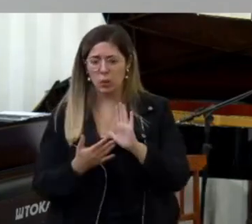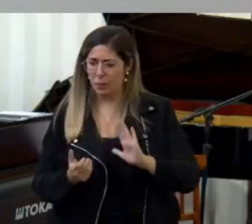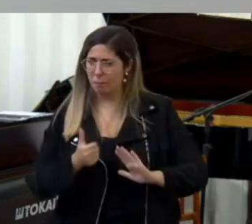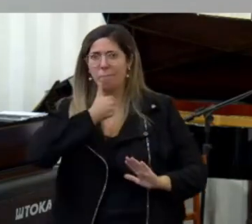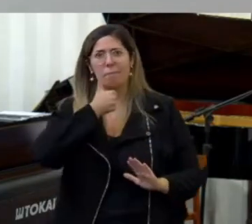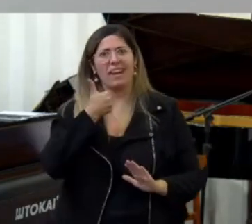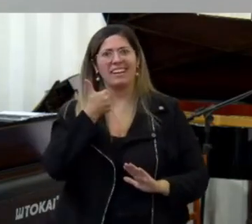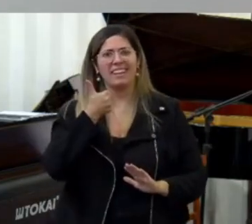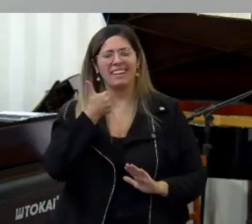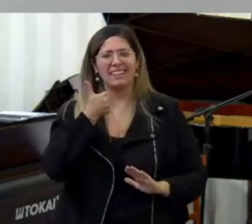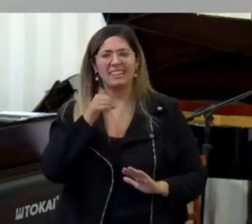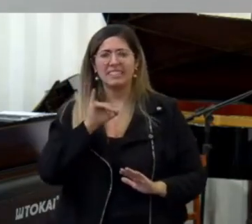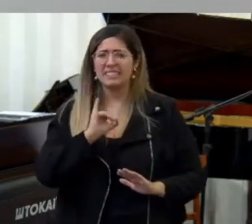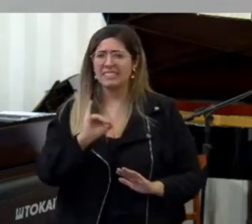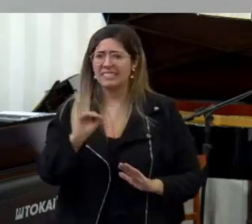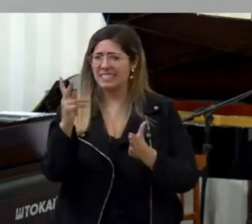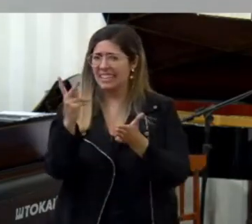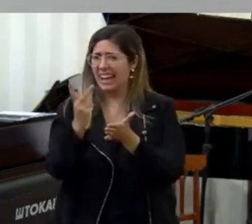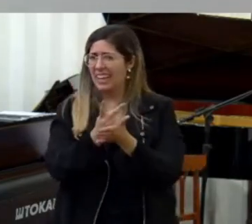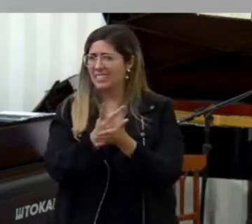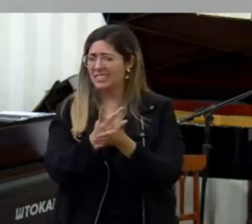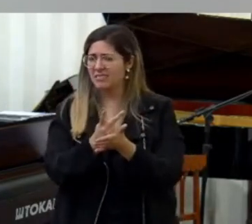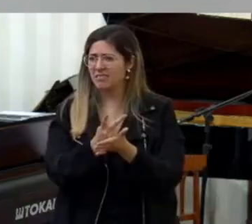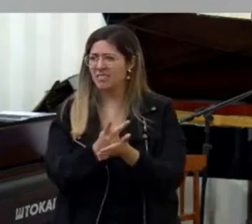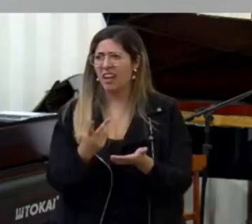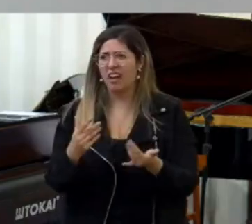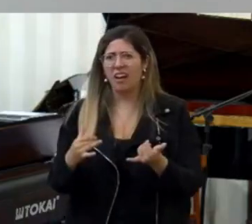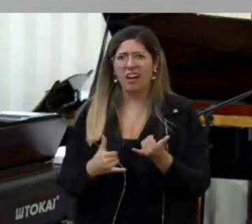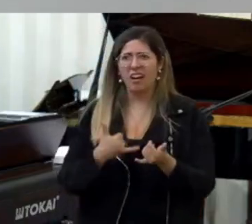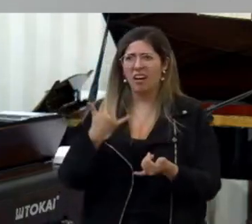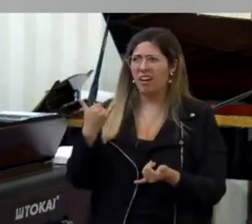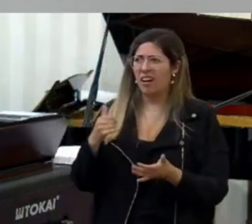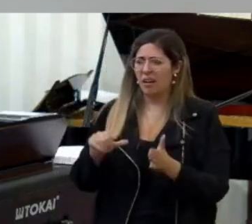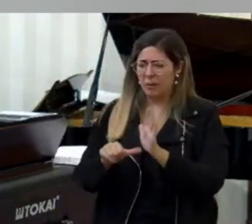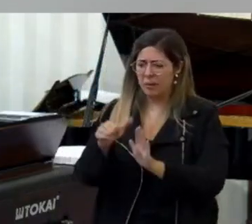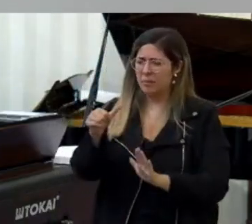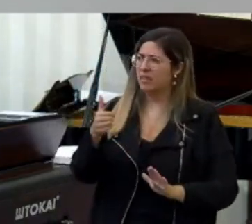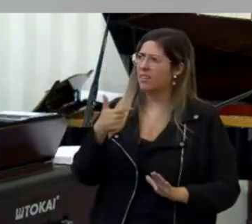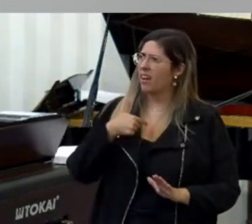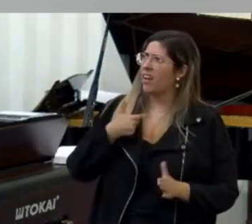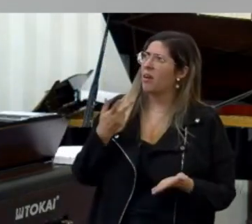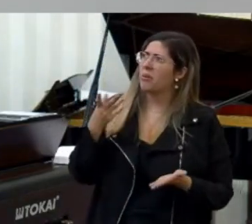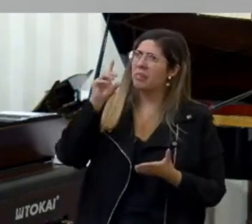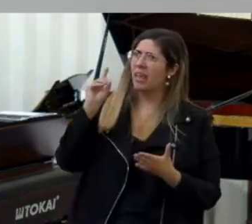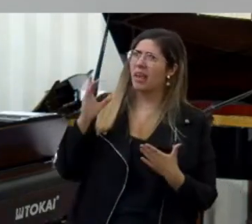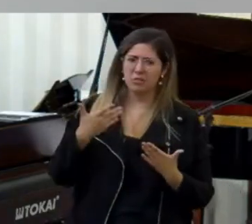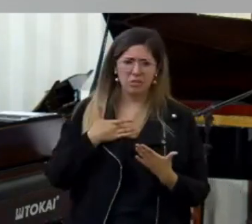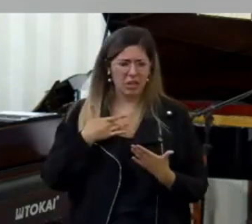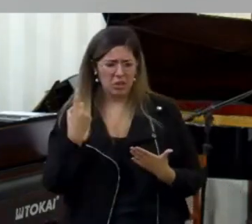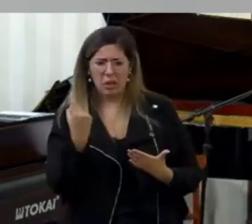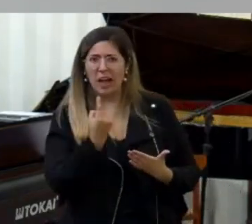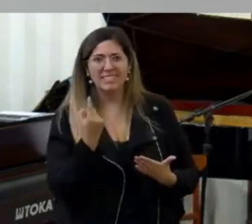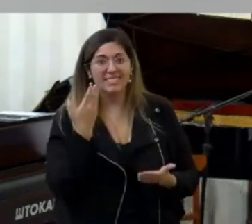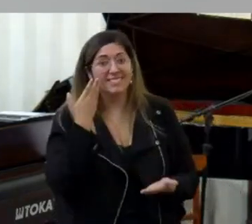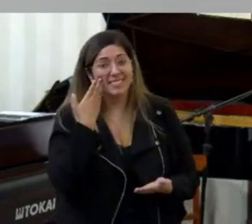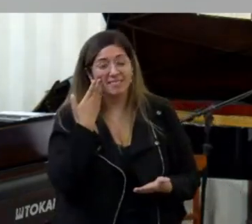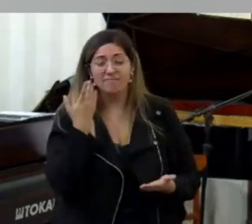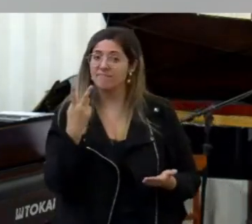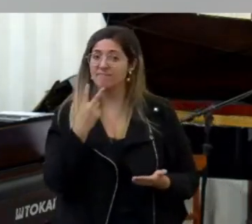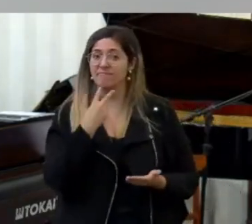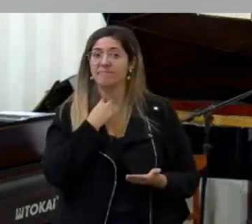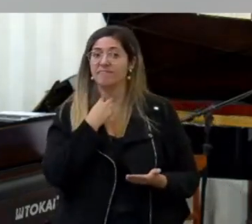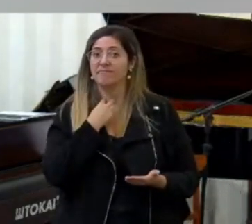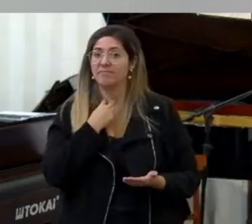no primeiro momento que alguma coisa não der certo, ele é o primeiro a ser abalado. Thomas Watson disse: aqueles que têm o Senhor